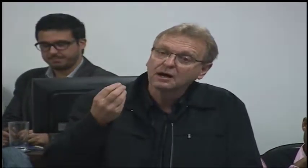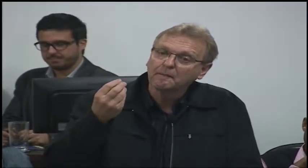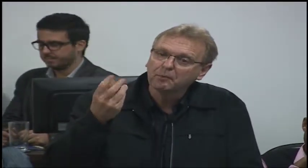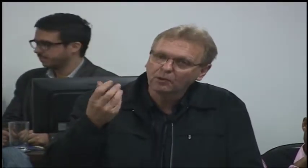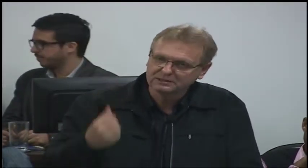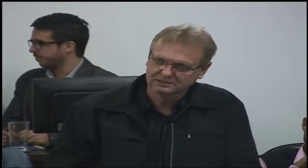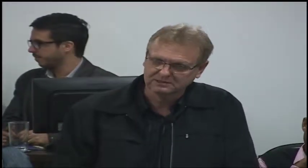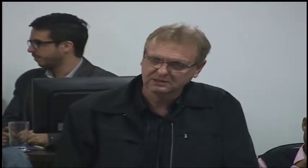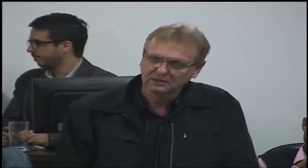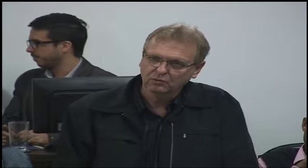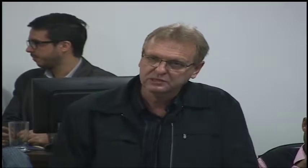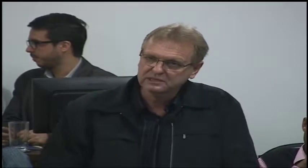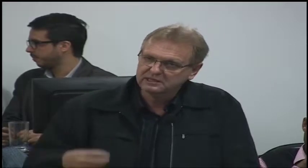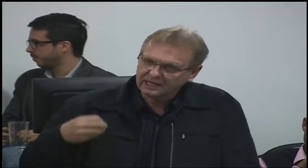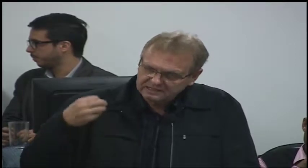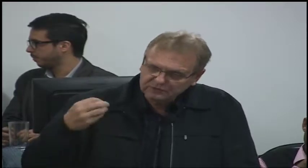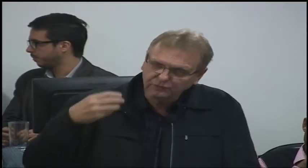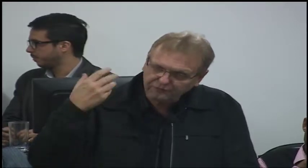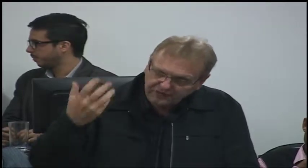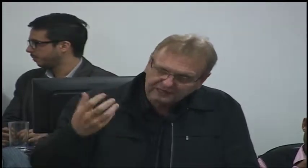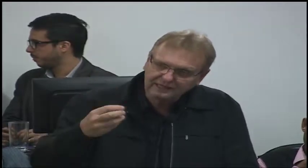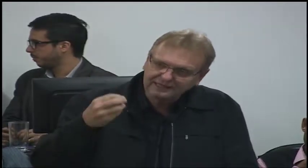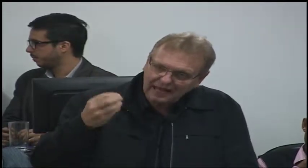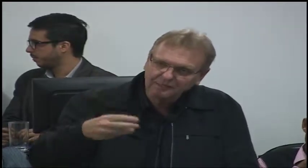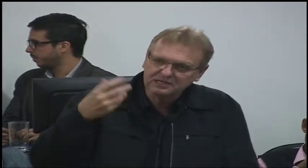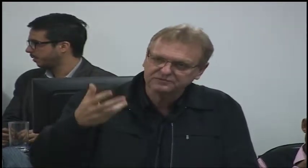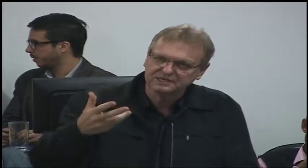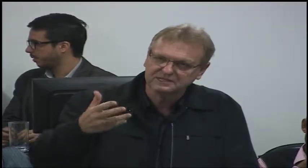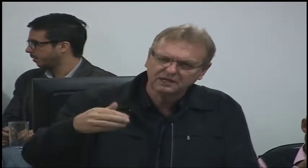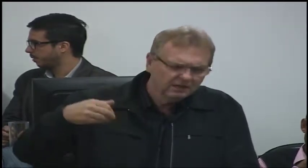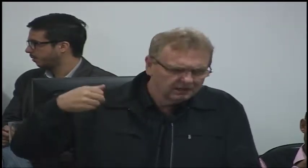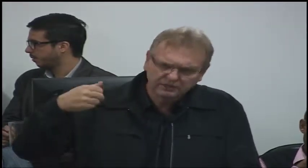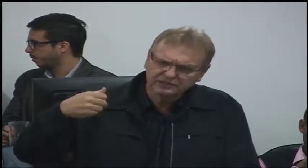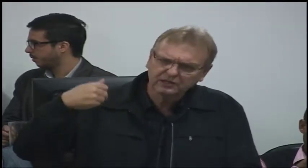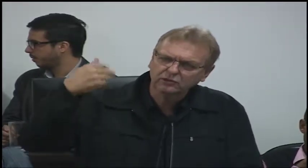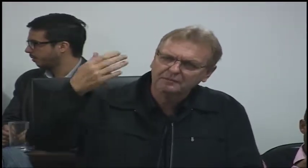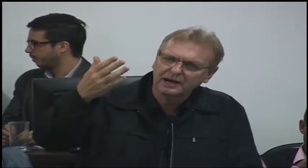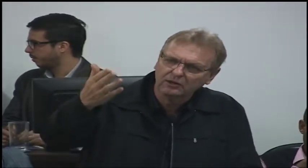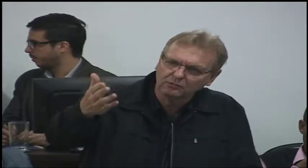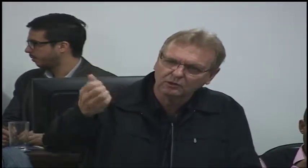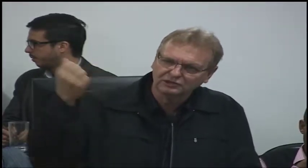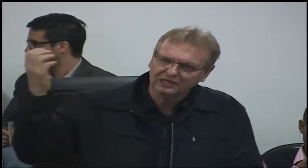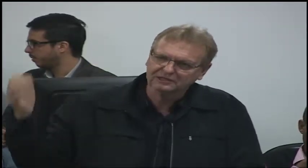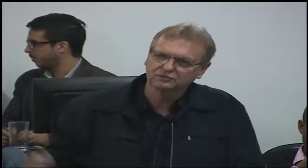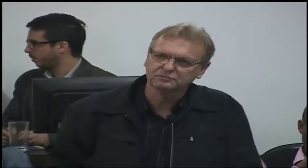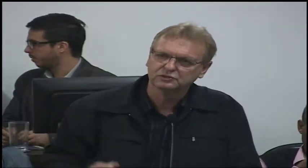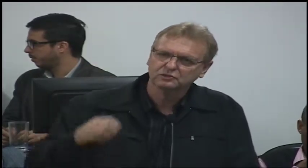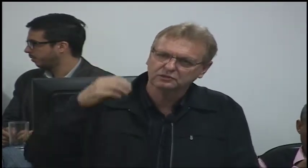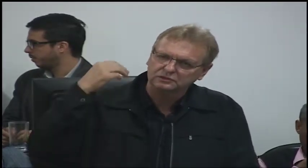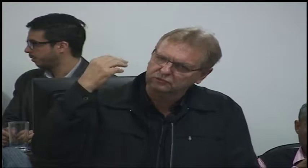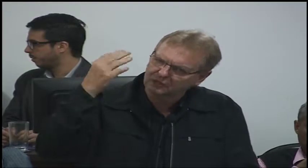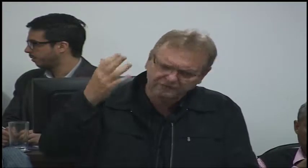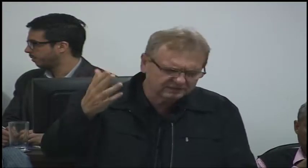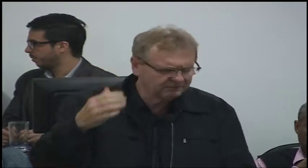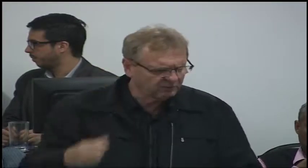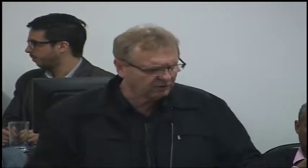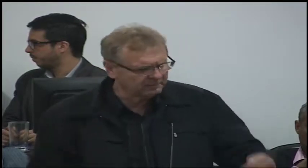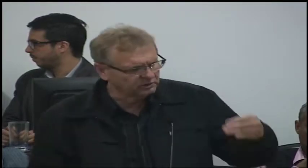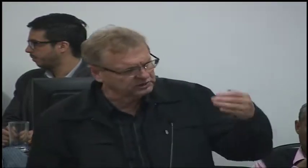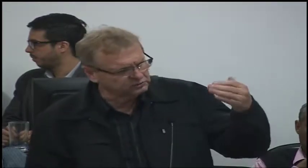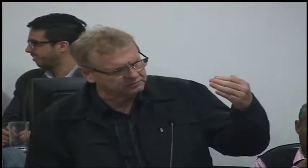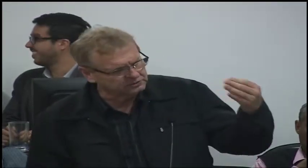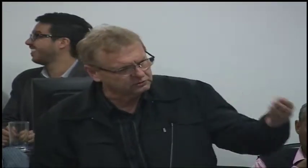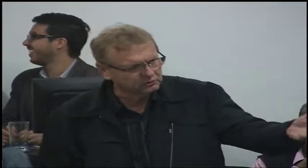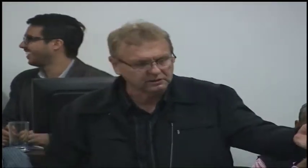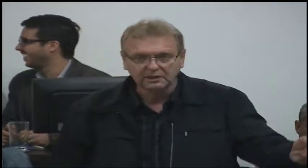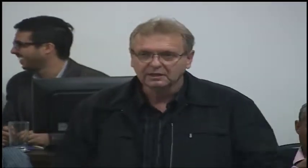coisas boas, coisas que têm sido feitas e dá para a gente fazer. E eu sei que a doutora Mari tem um projeto nas comissões, o doutor Rafael sempre coloca